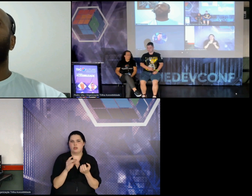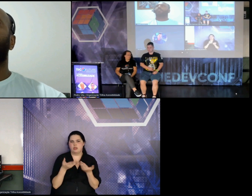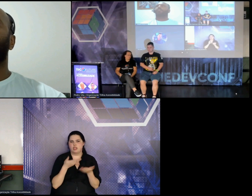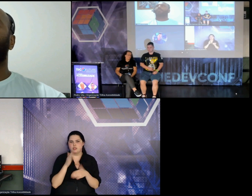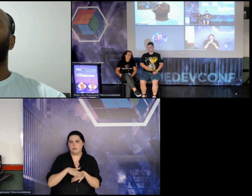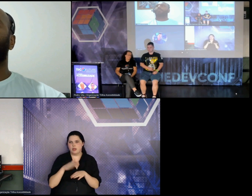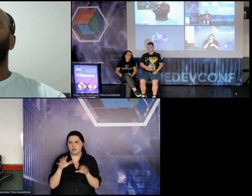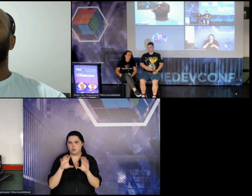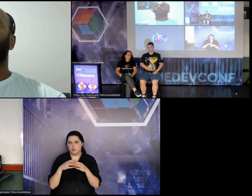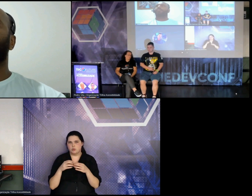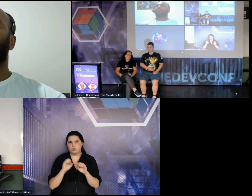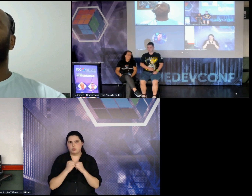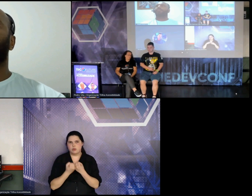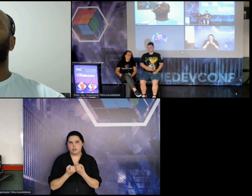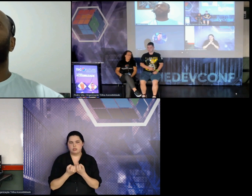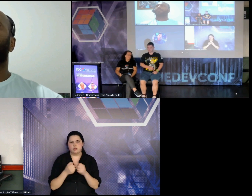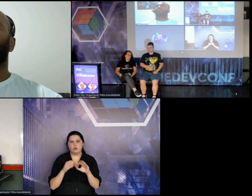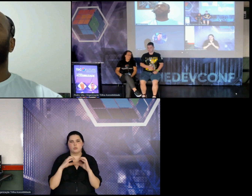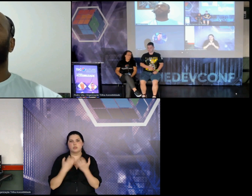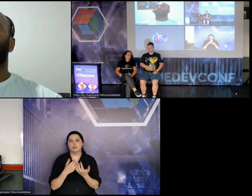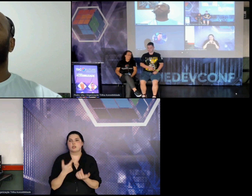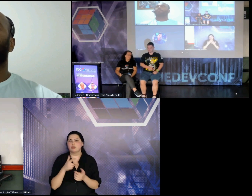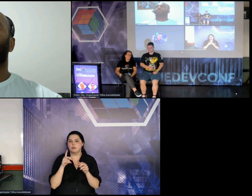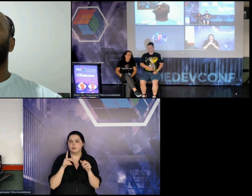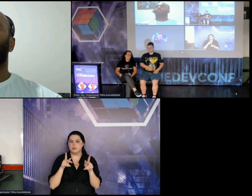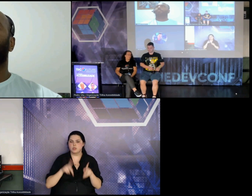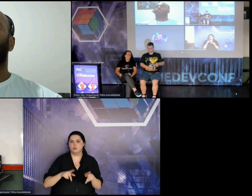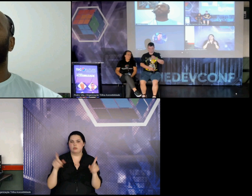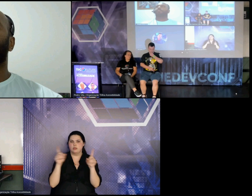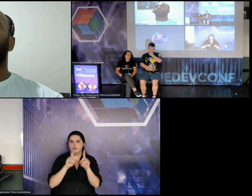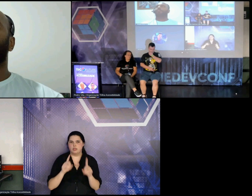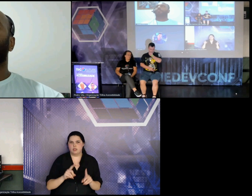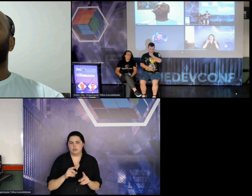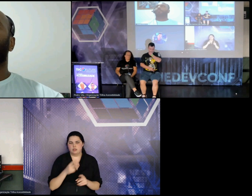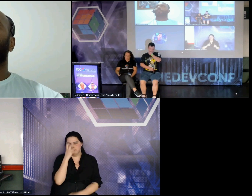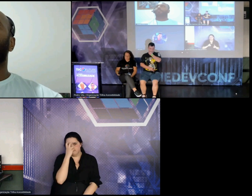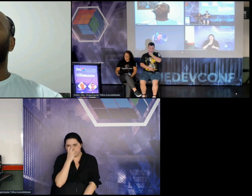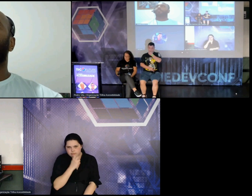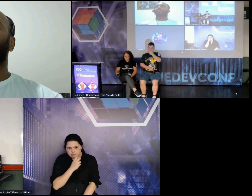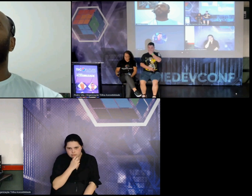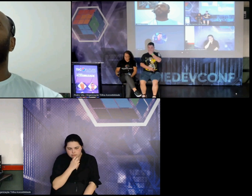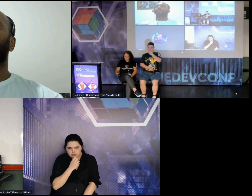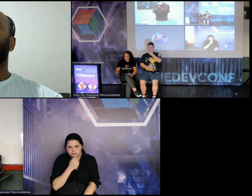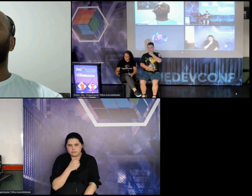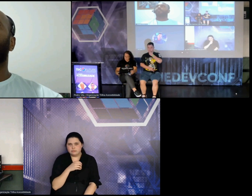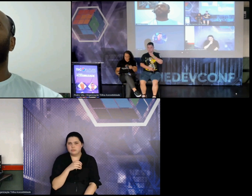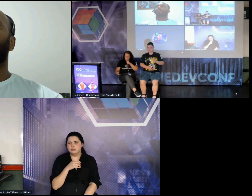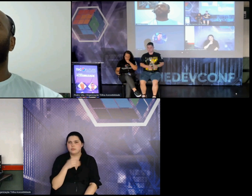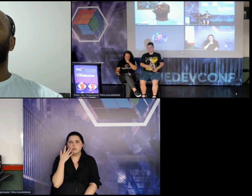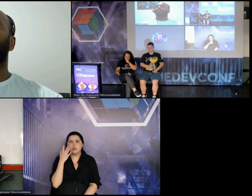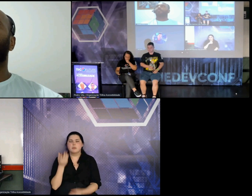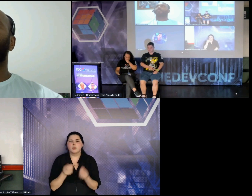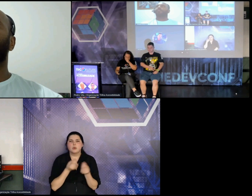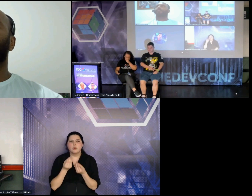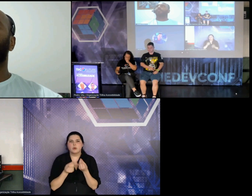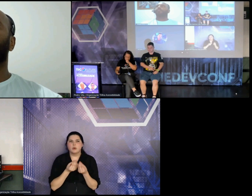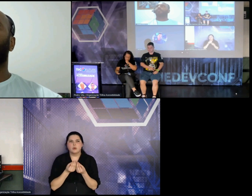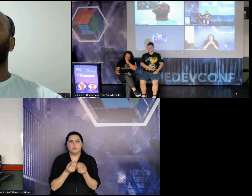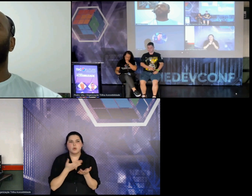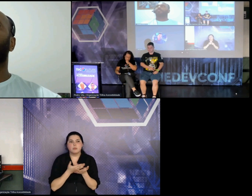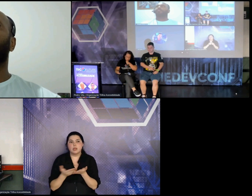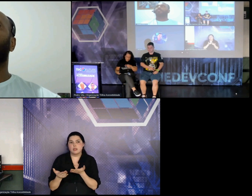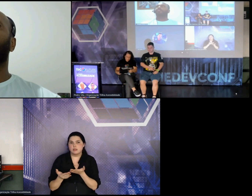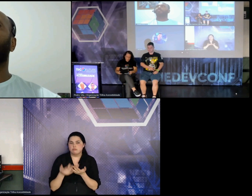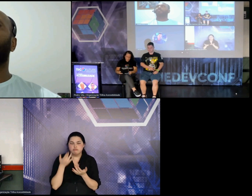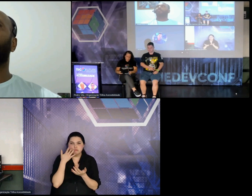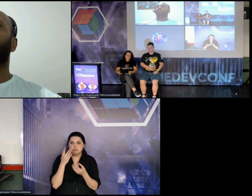Então, comunidades que não possuem pessoas com deficiência visual, às vezes não sabem por onde começar,